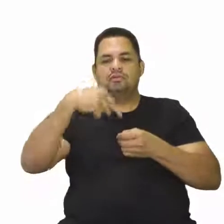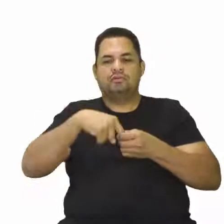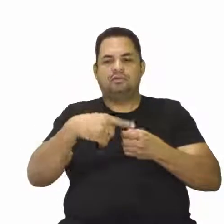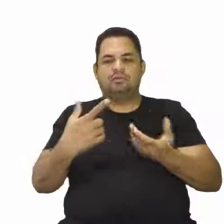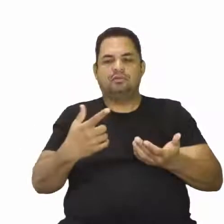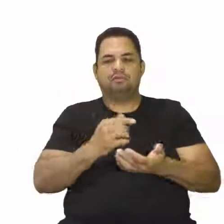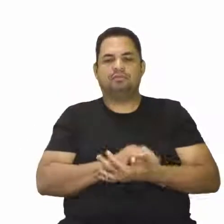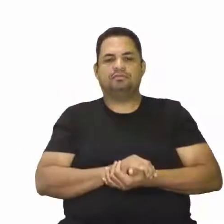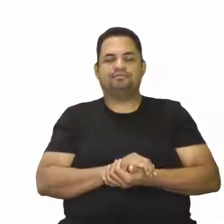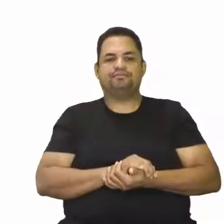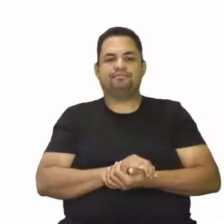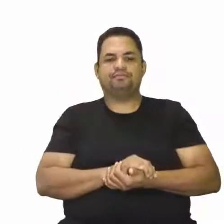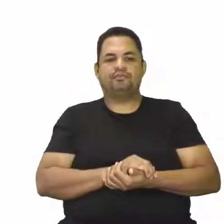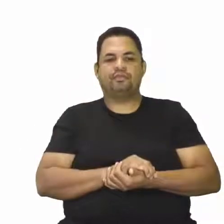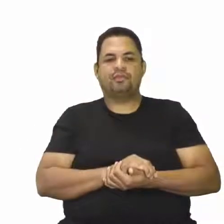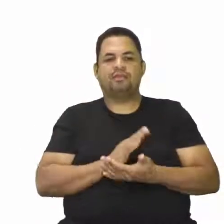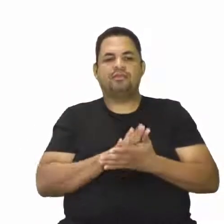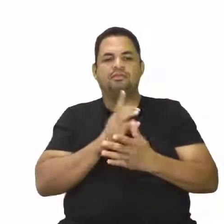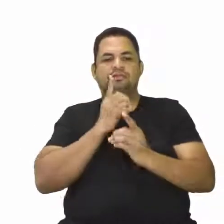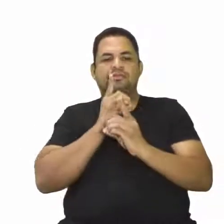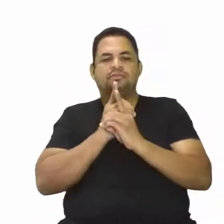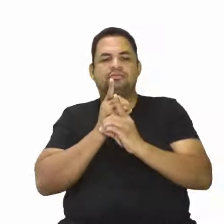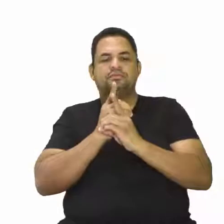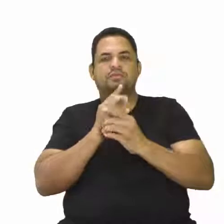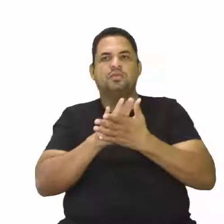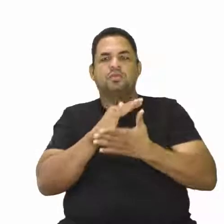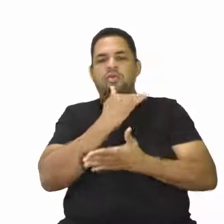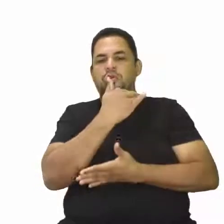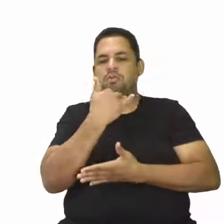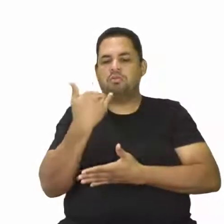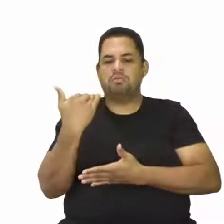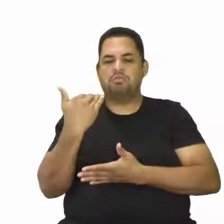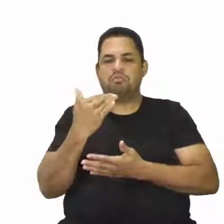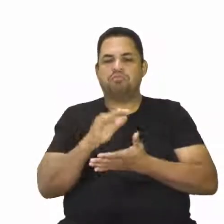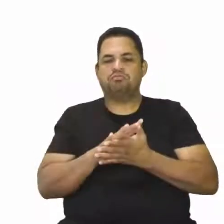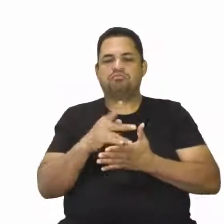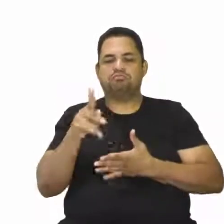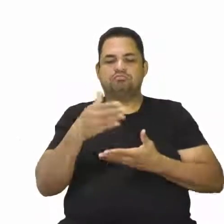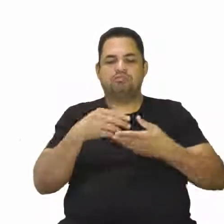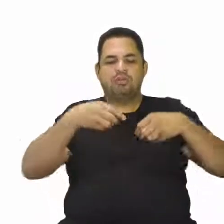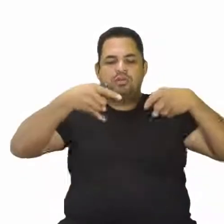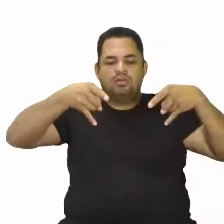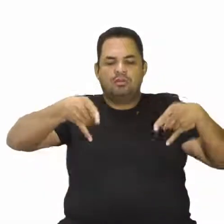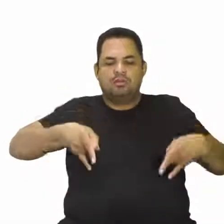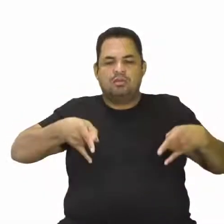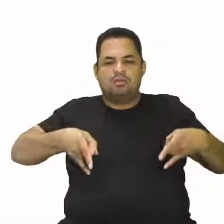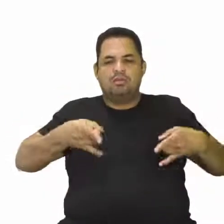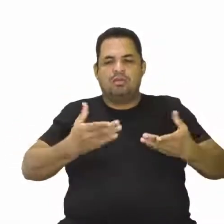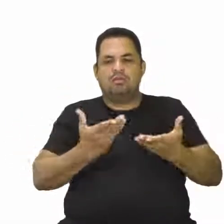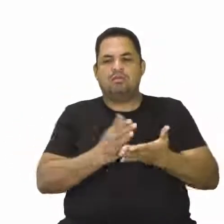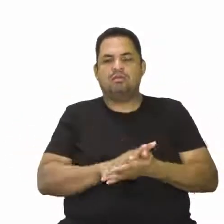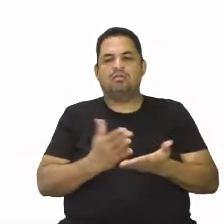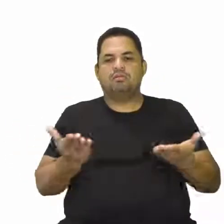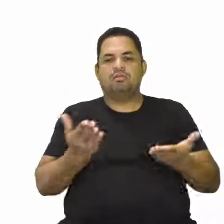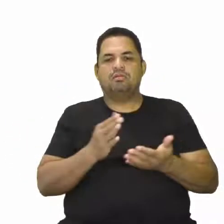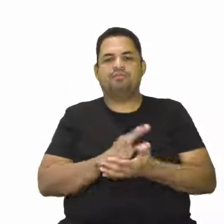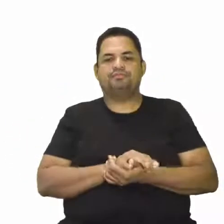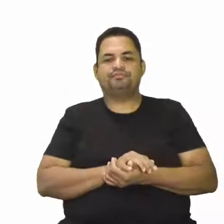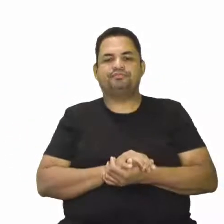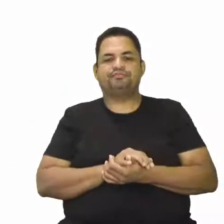Uma guardiã encontrou ela morta em sua cama e veio